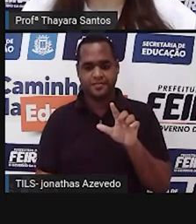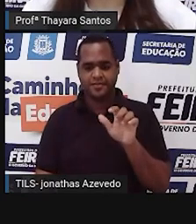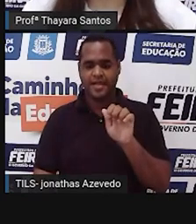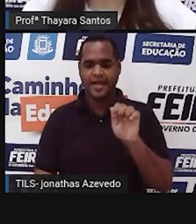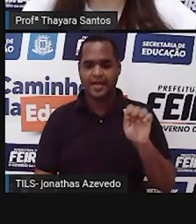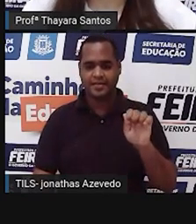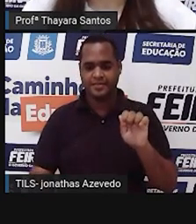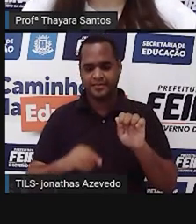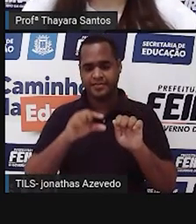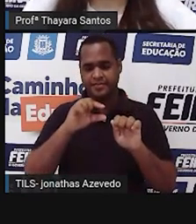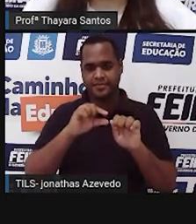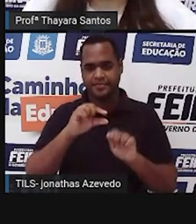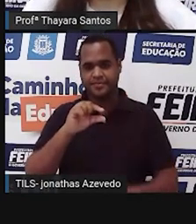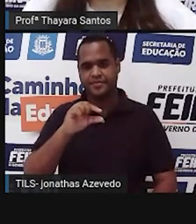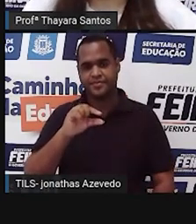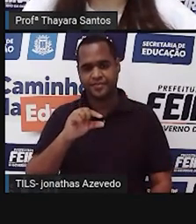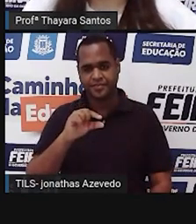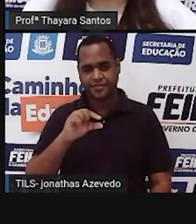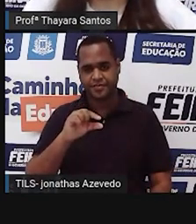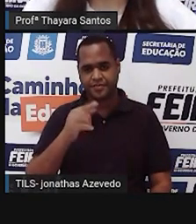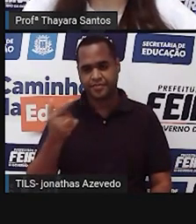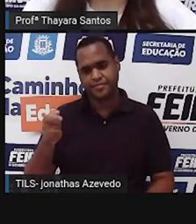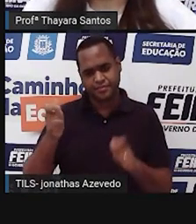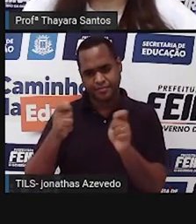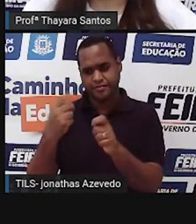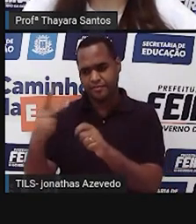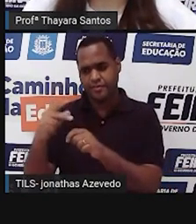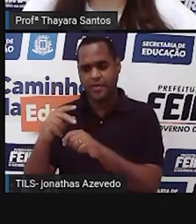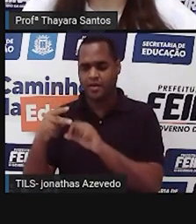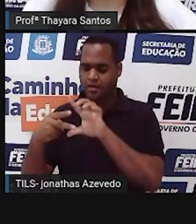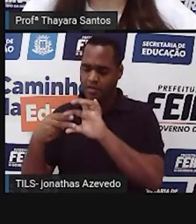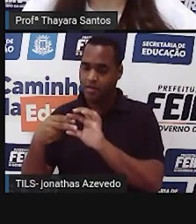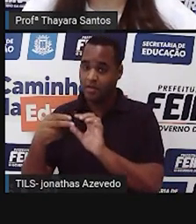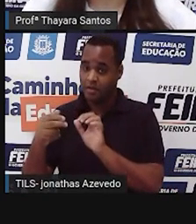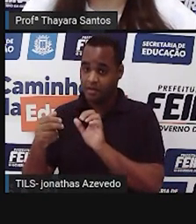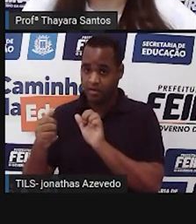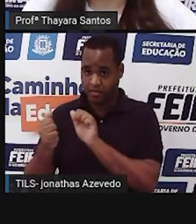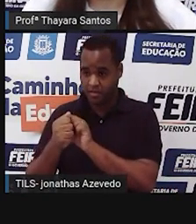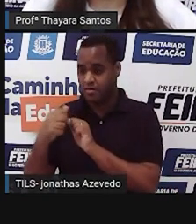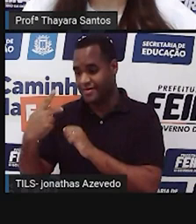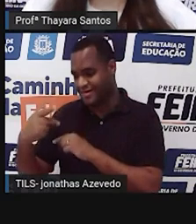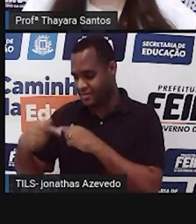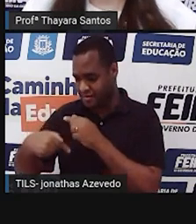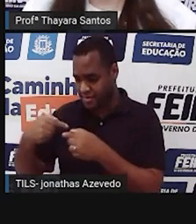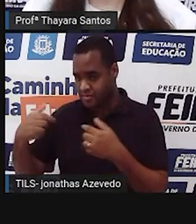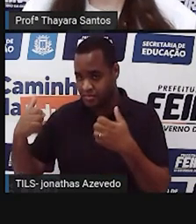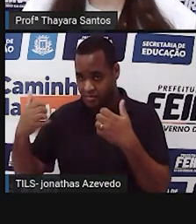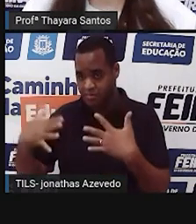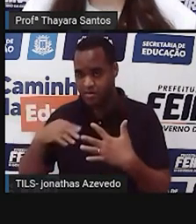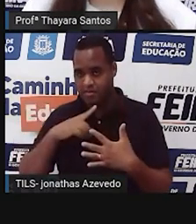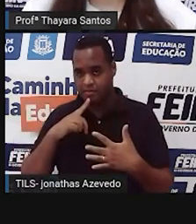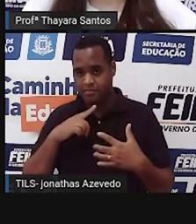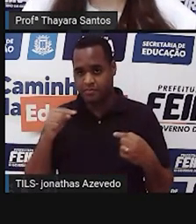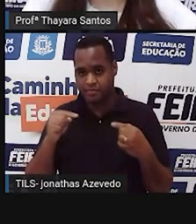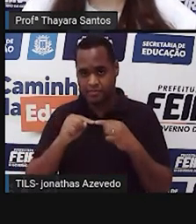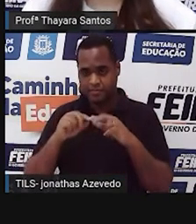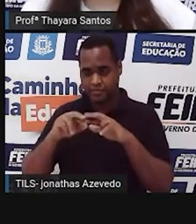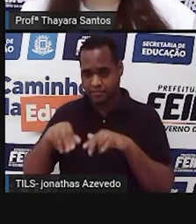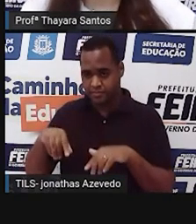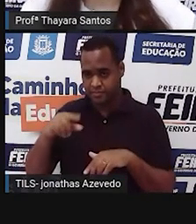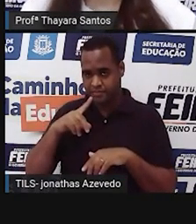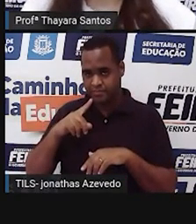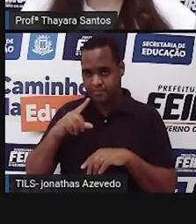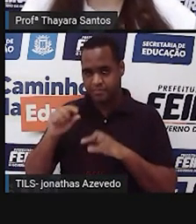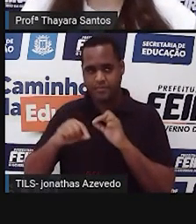aqui, ó, pequenininhas. Quer dizer que o meu pai me deu esse gene alelo e minha mãe me deu